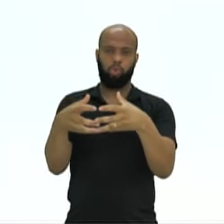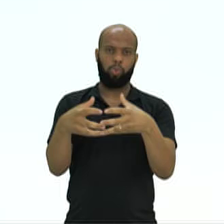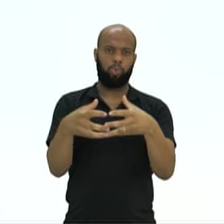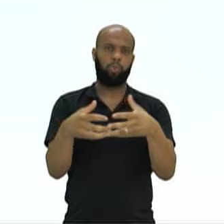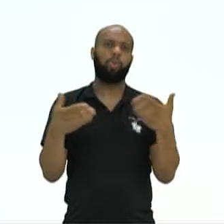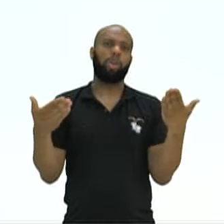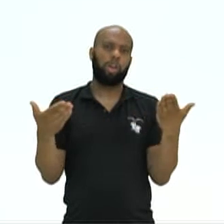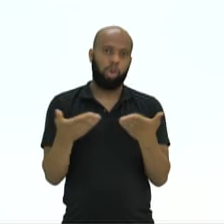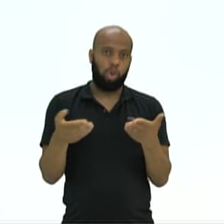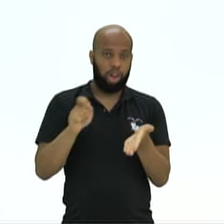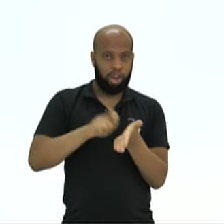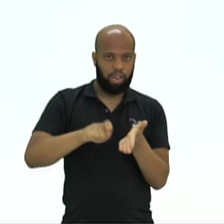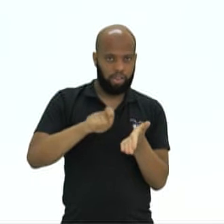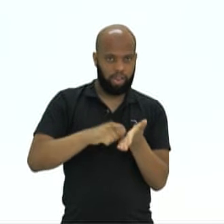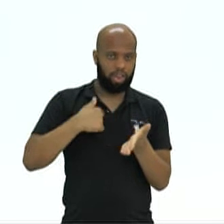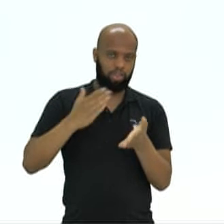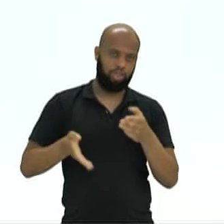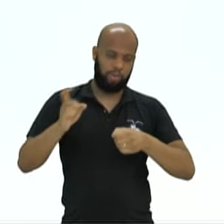nós voltamos, corrigimos junto.